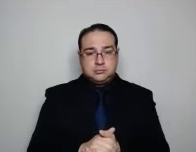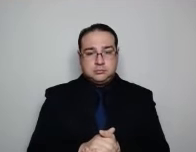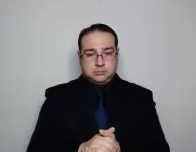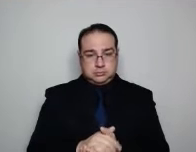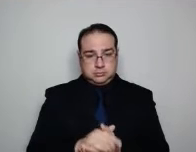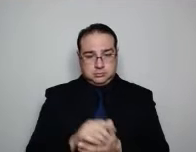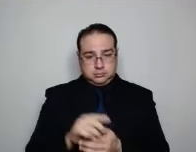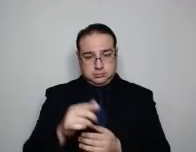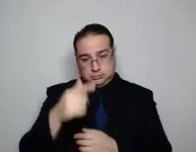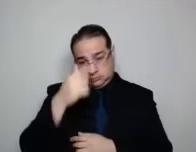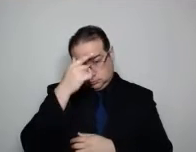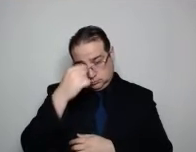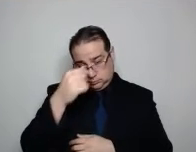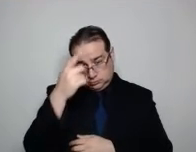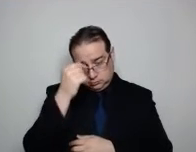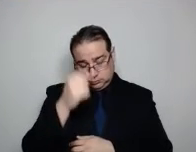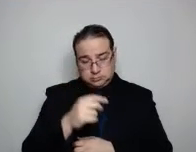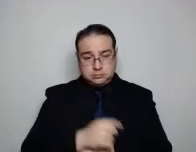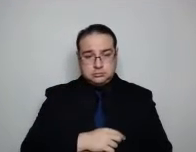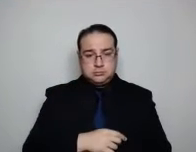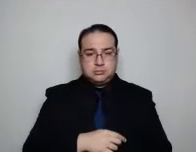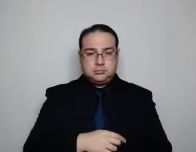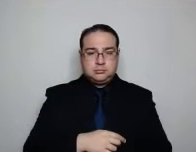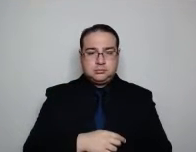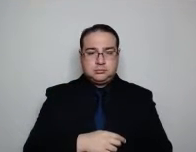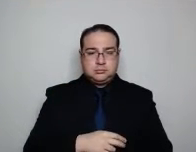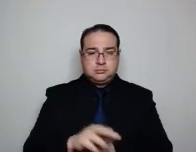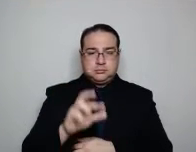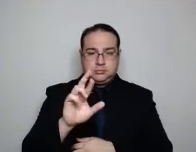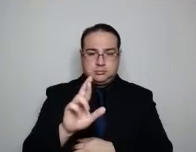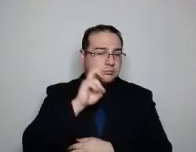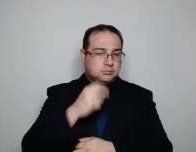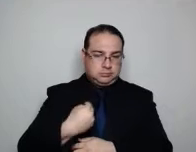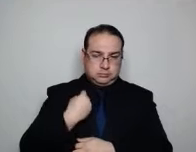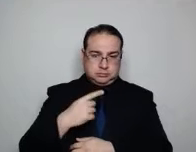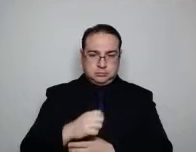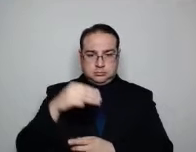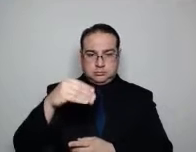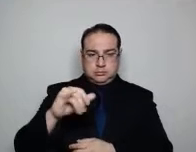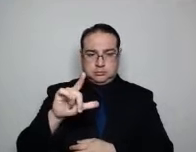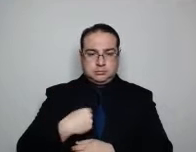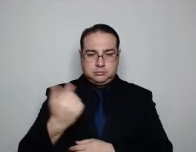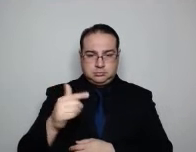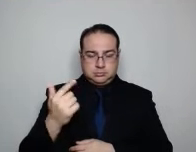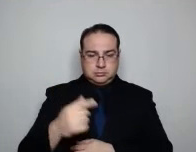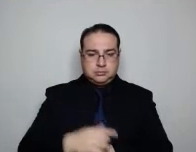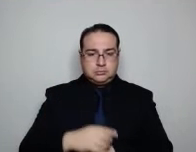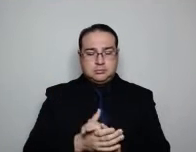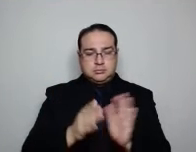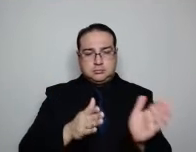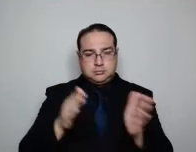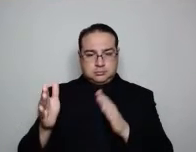Não, senhor presidente. Está julgado. Na sequência, 81, agravo de instrumento 08.